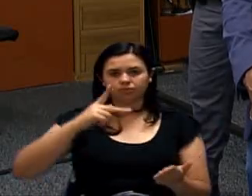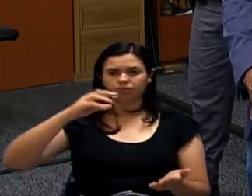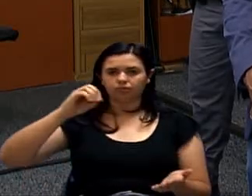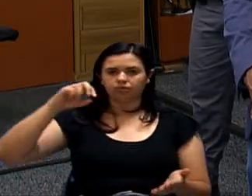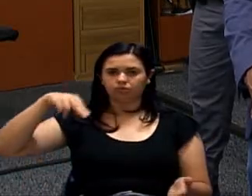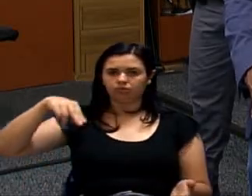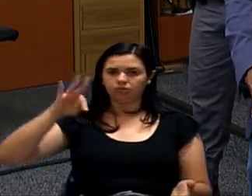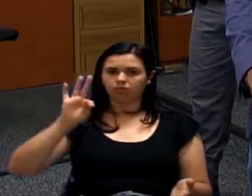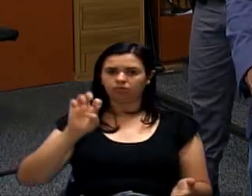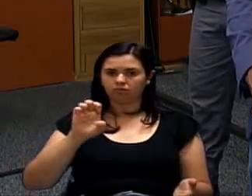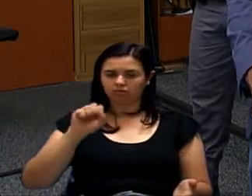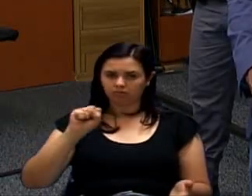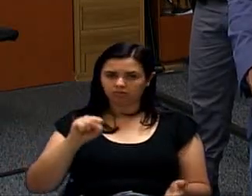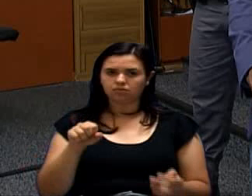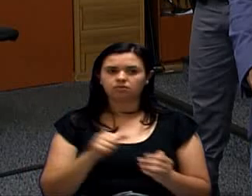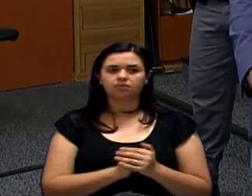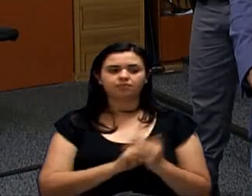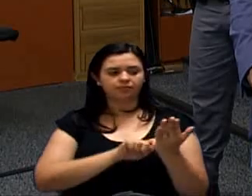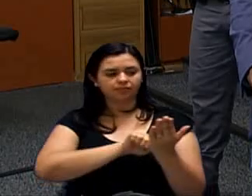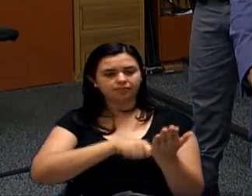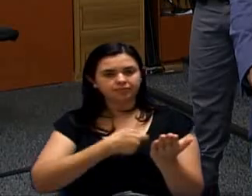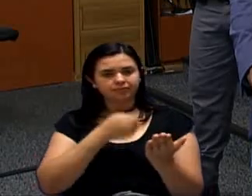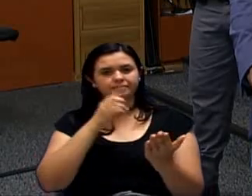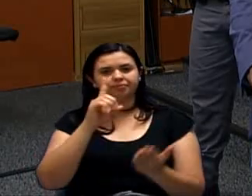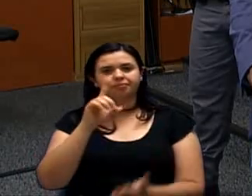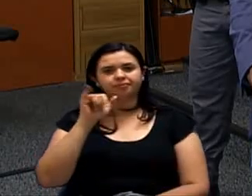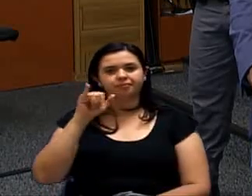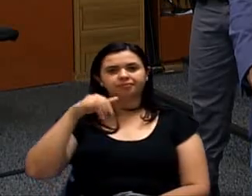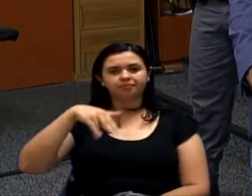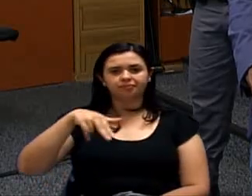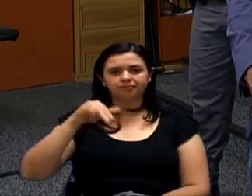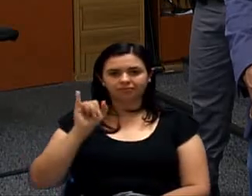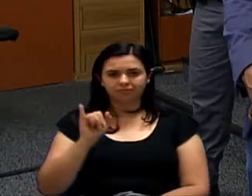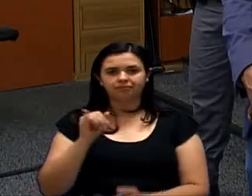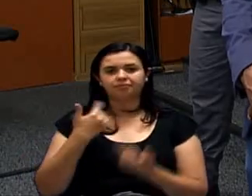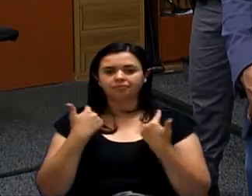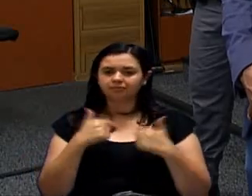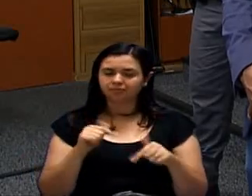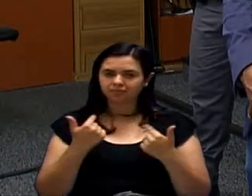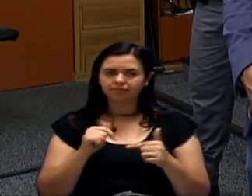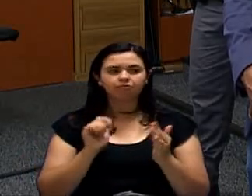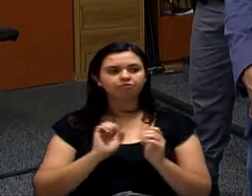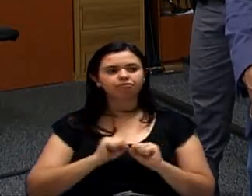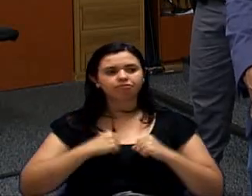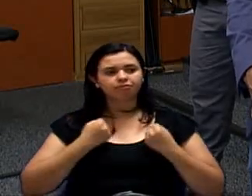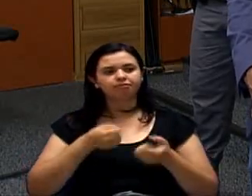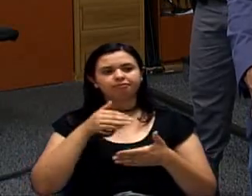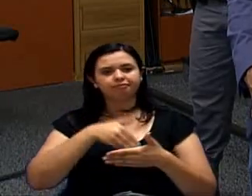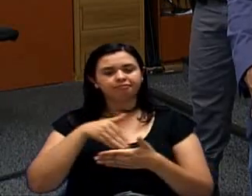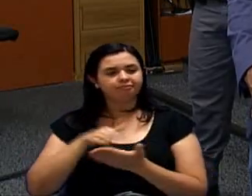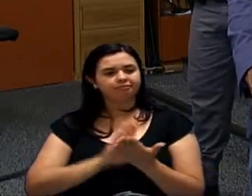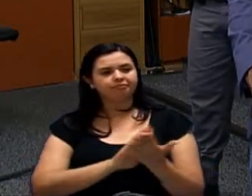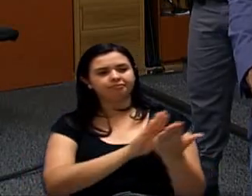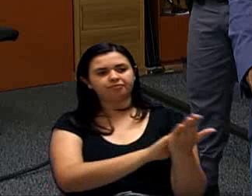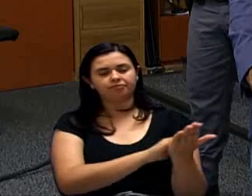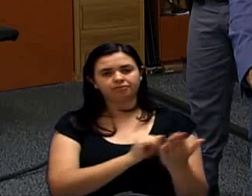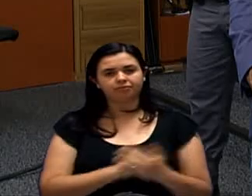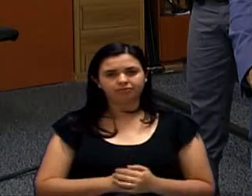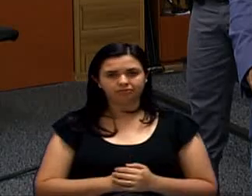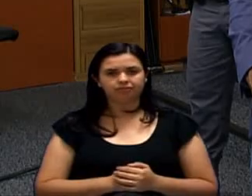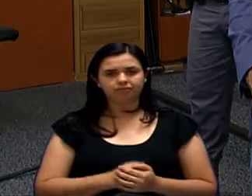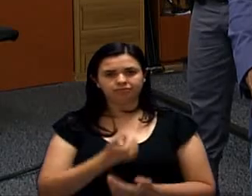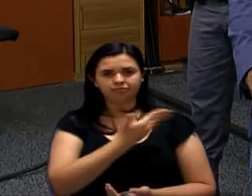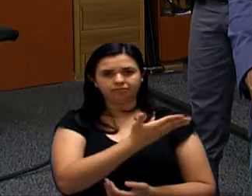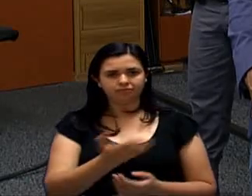o mesmo teor, a requerimento do nobre vereador Fernando Dini, consignando na ata seus trabalhos, voto de congratulações pelo belo trabalho no programa